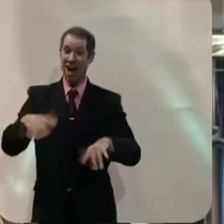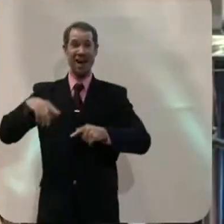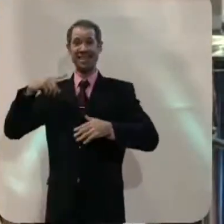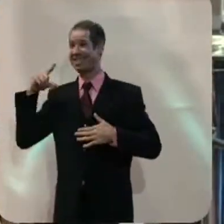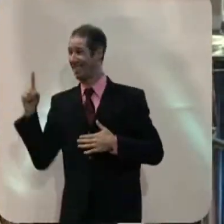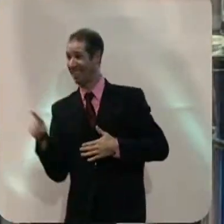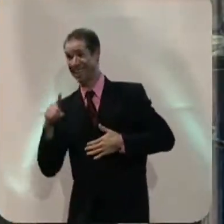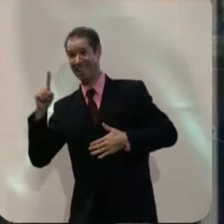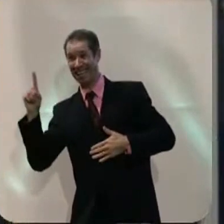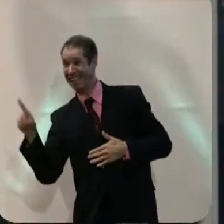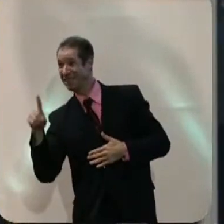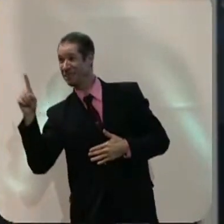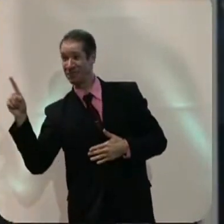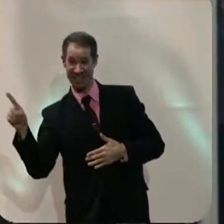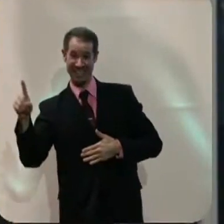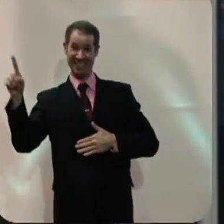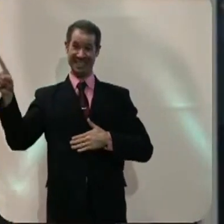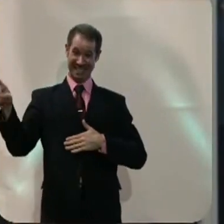encontrar. Impressionante,